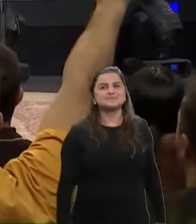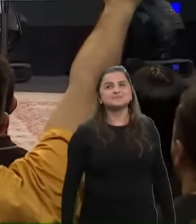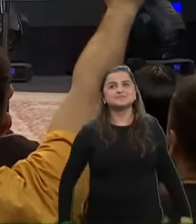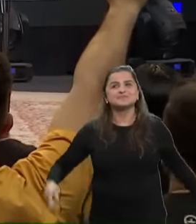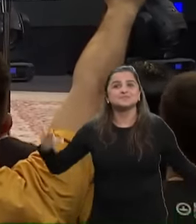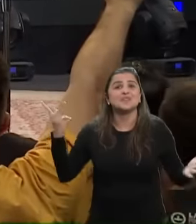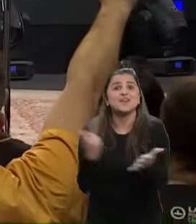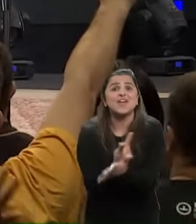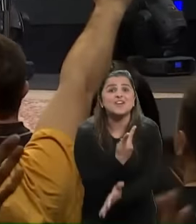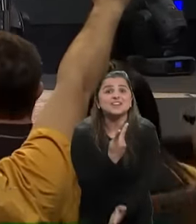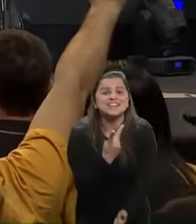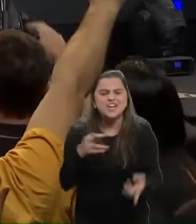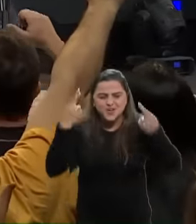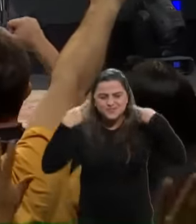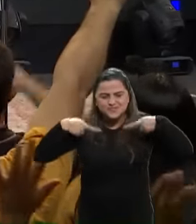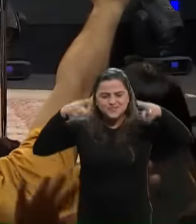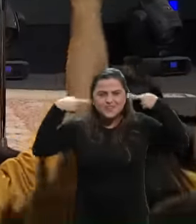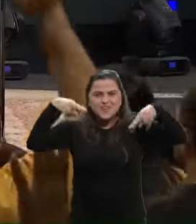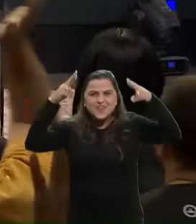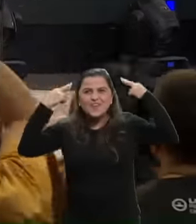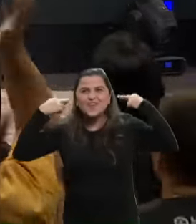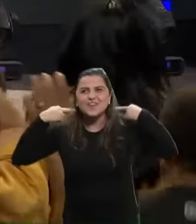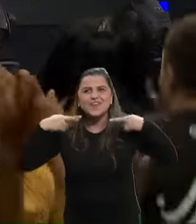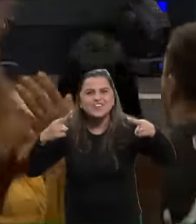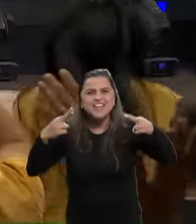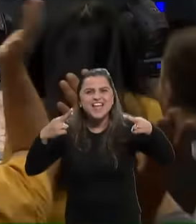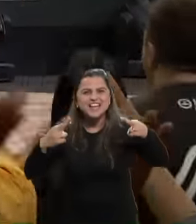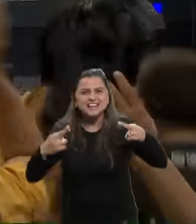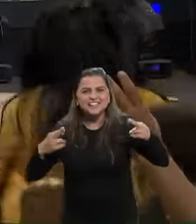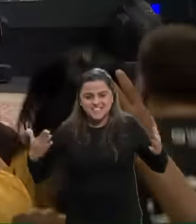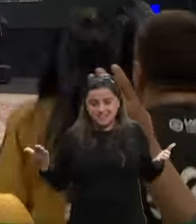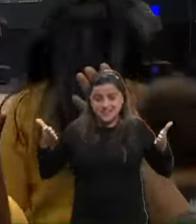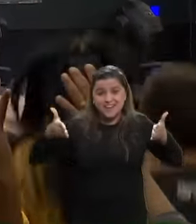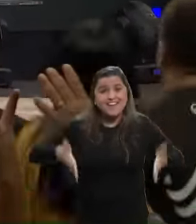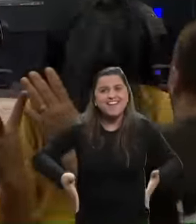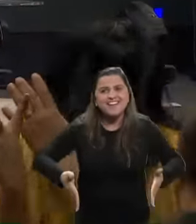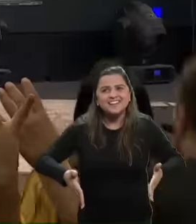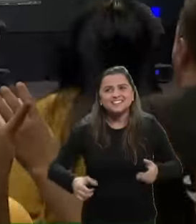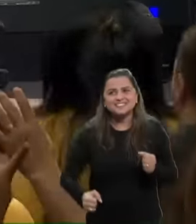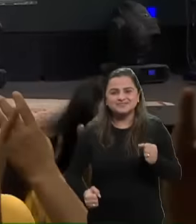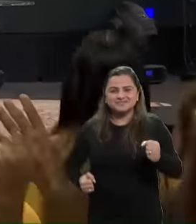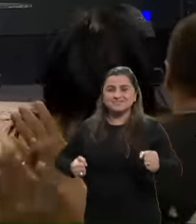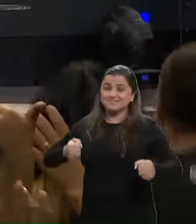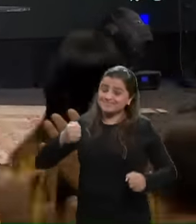um cordeiro estava chegando,